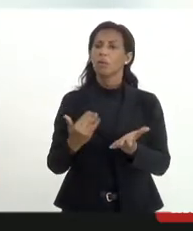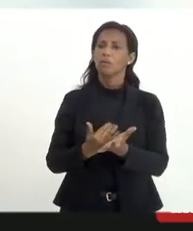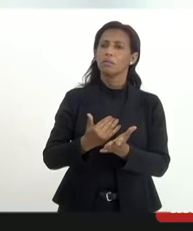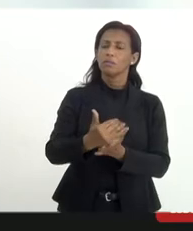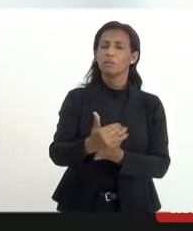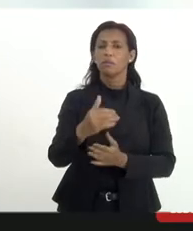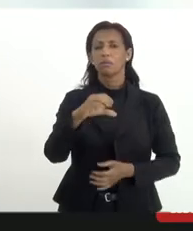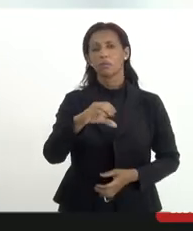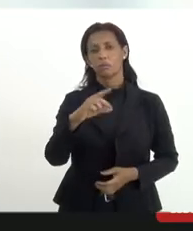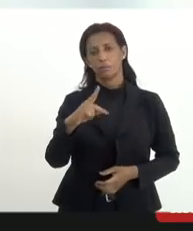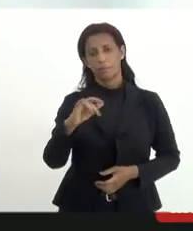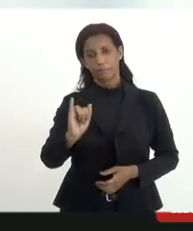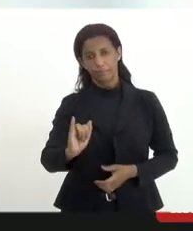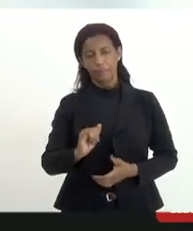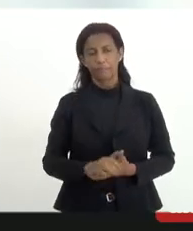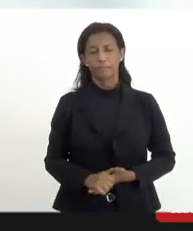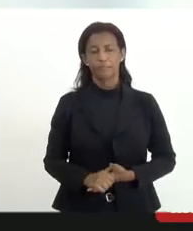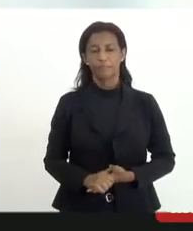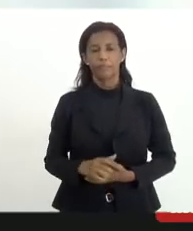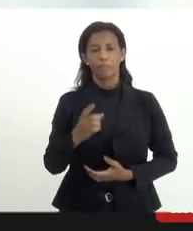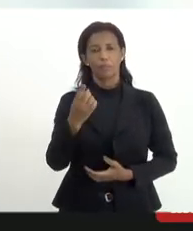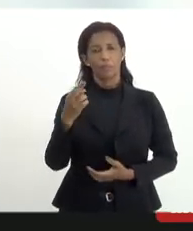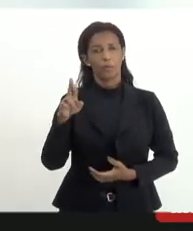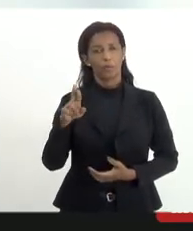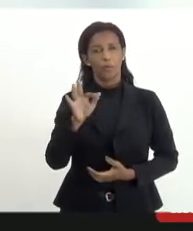essa CPI, doutor Fortunato,